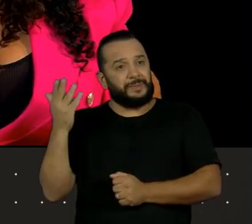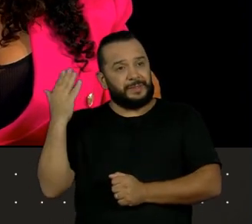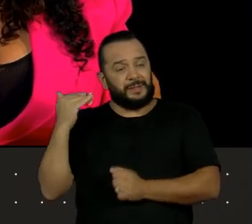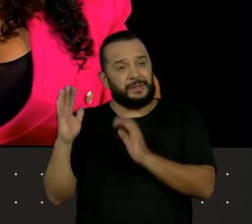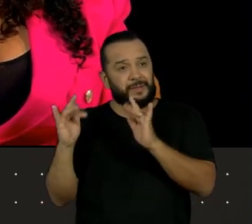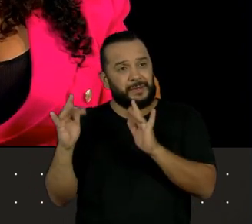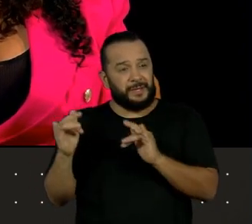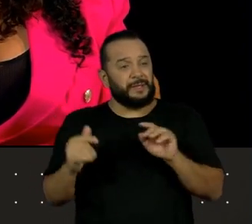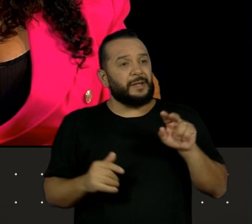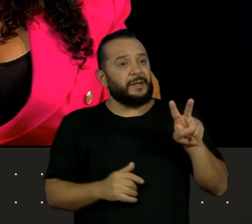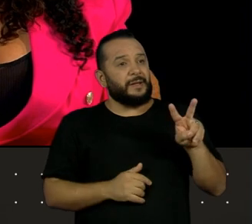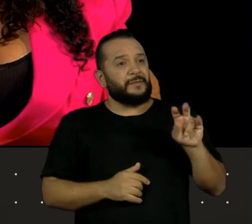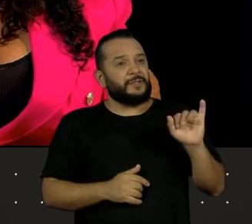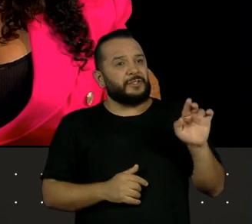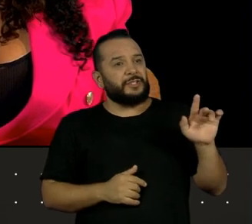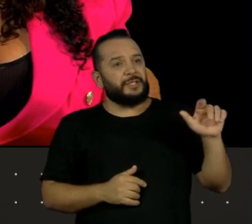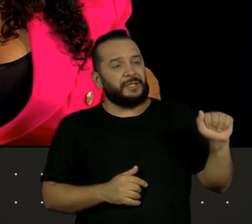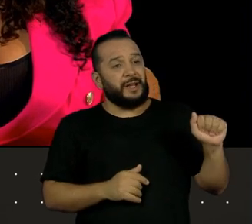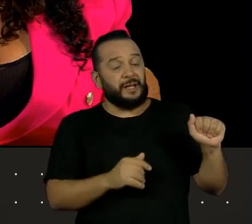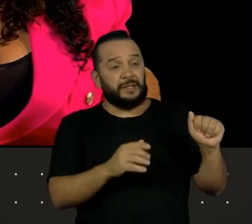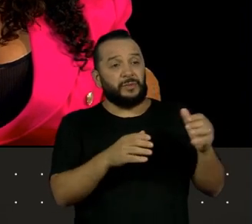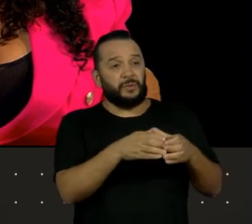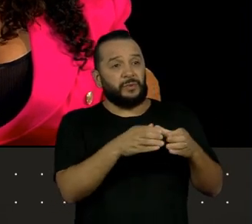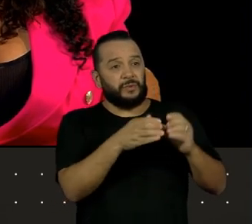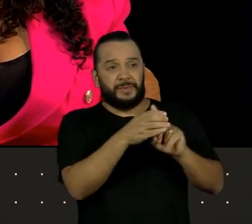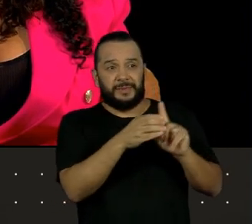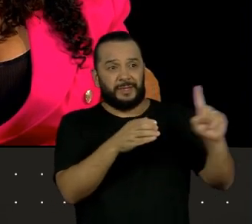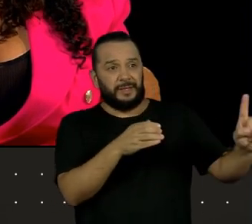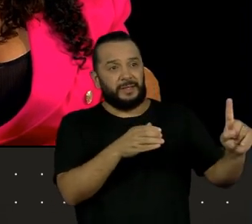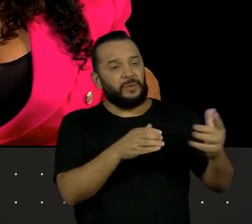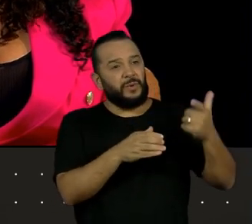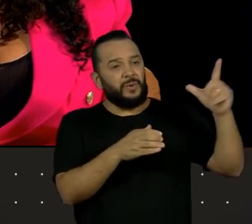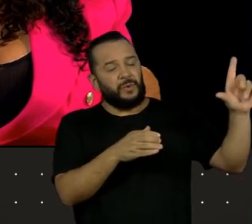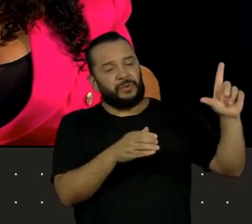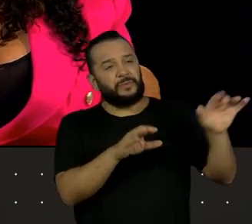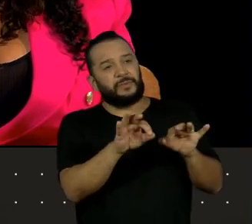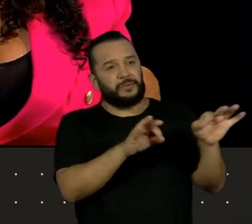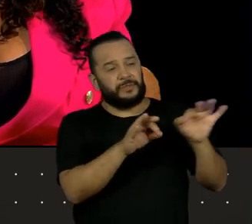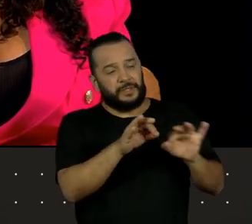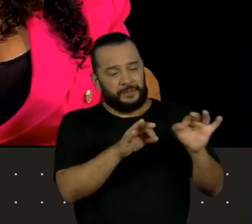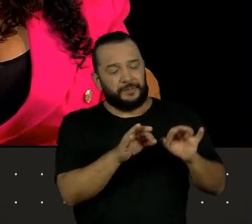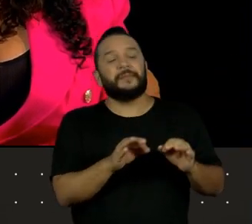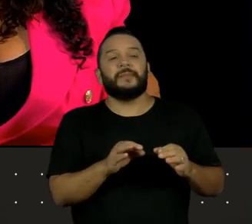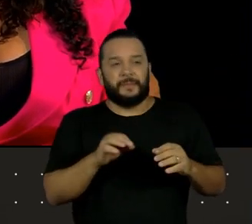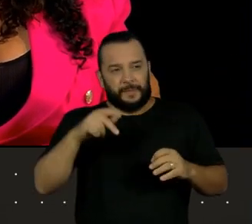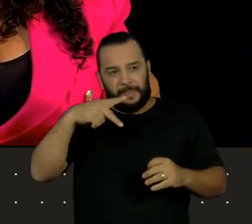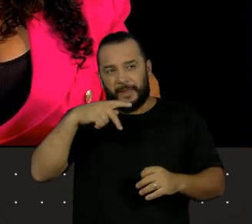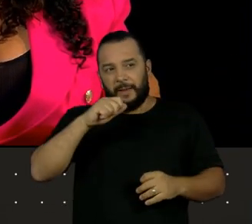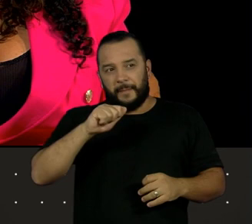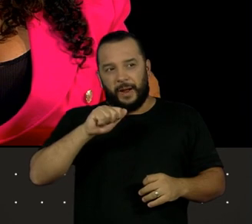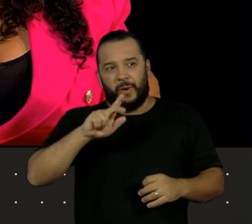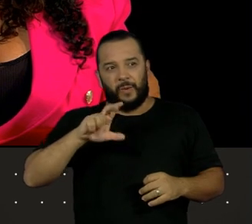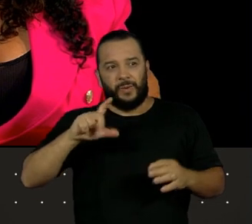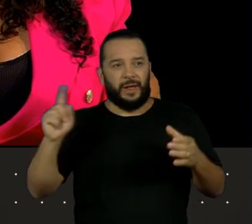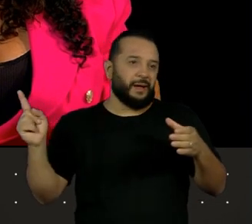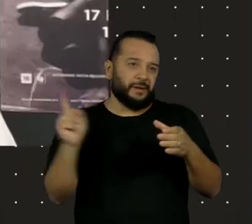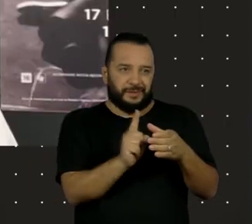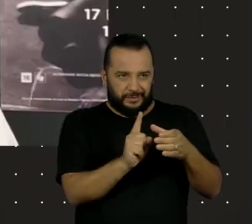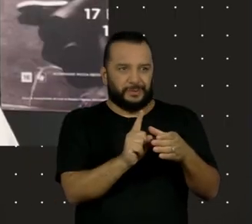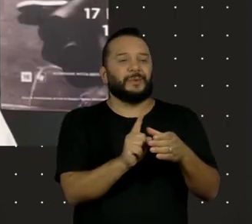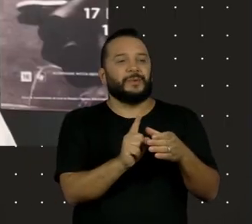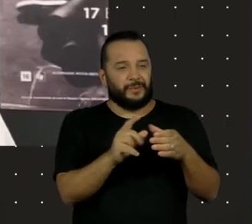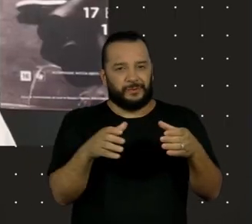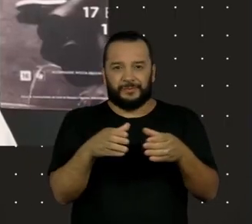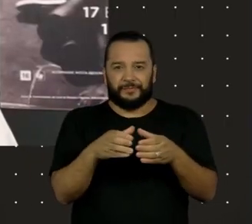cantora tava saindo do da unidade móvel ela ia fazer os outros projetos e a Paula entrou o engraçado dessa história